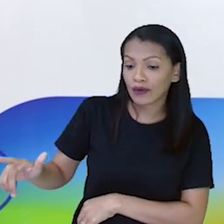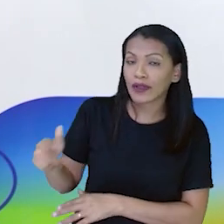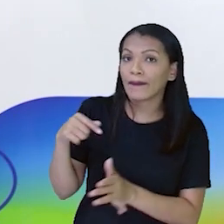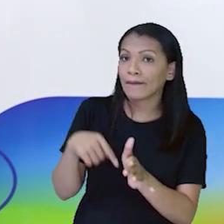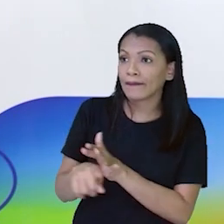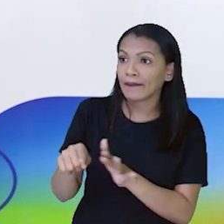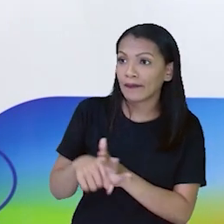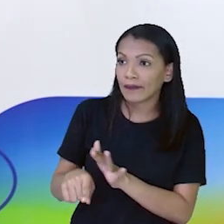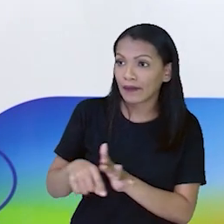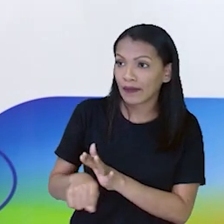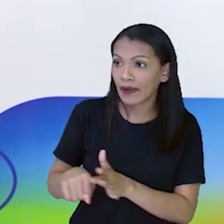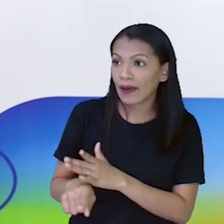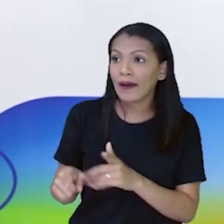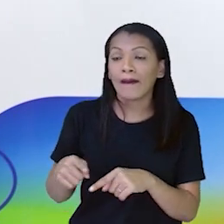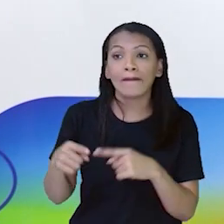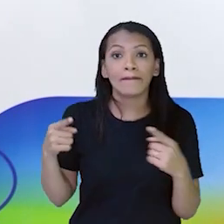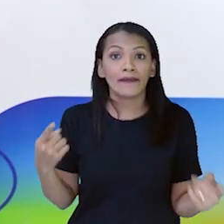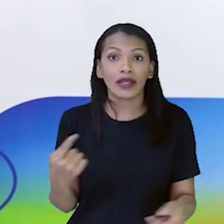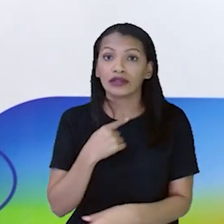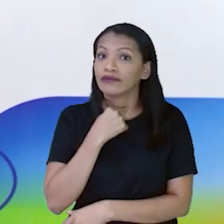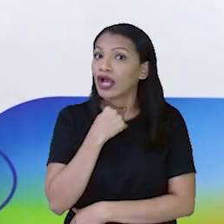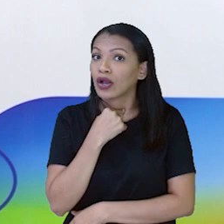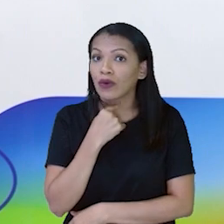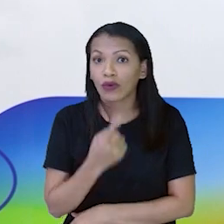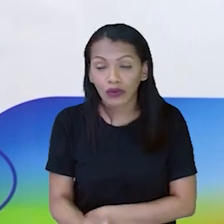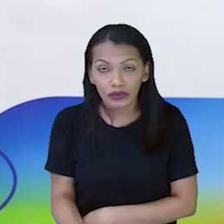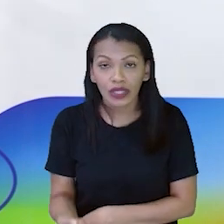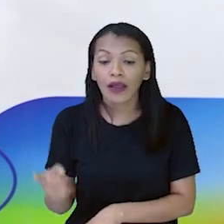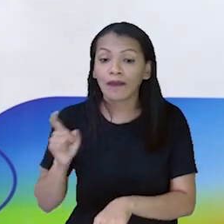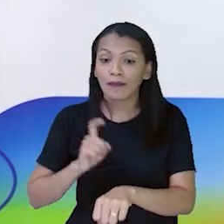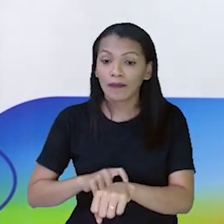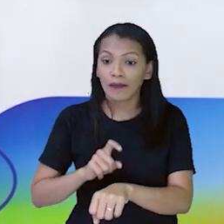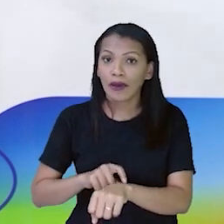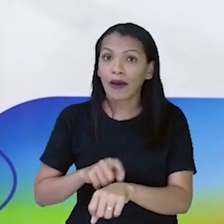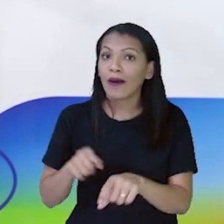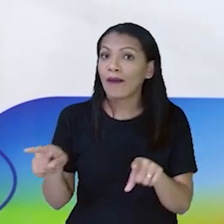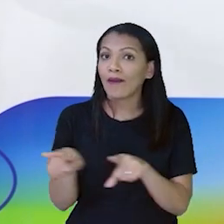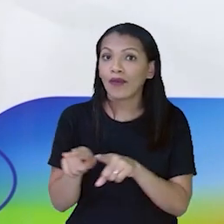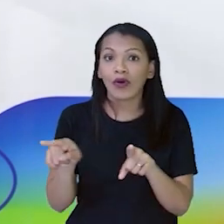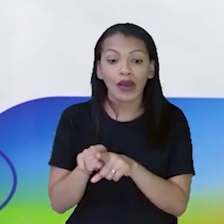professora Abigail? Mas não vai dar mais tempo, porque o tempo já